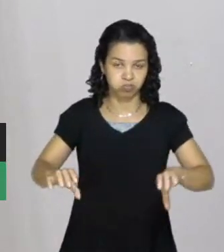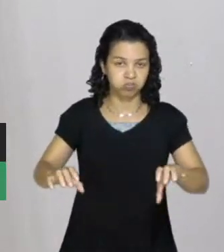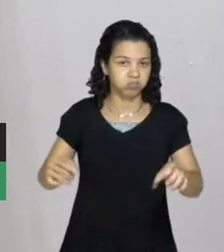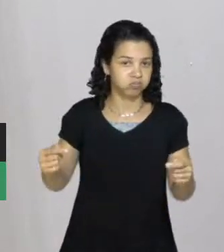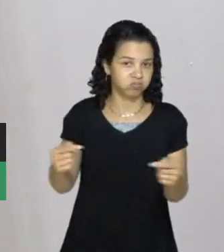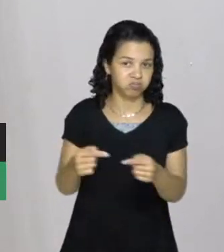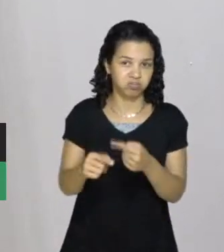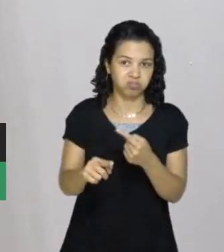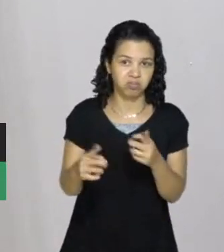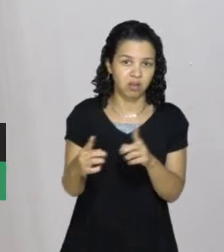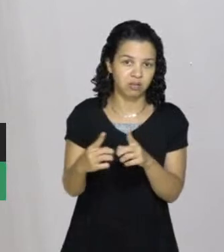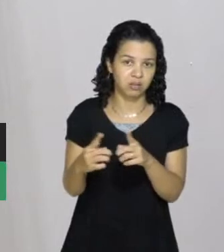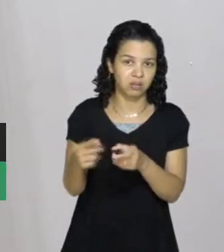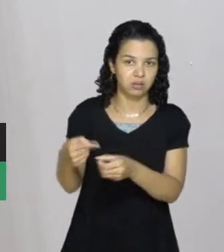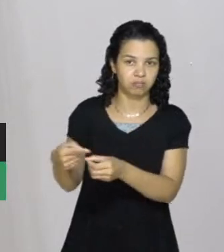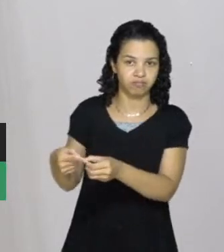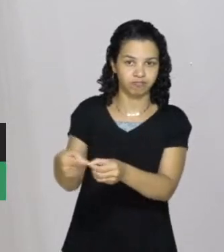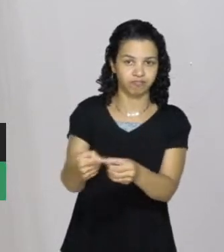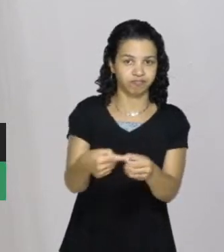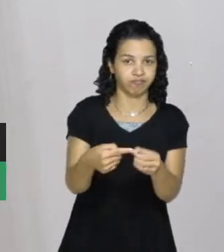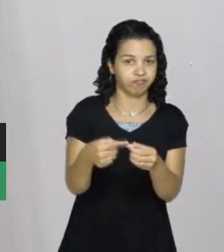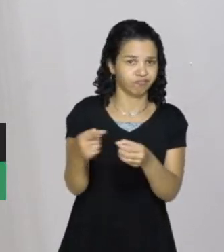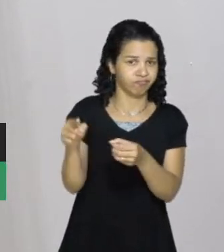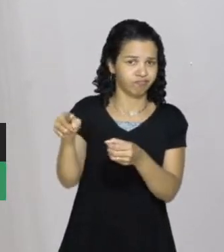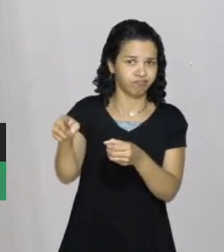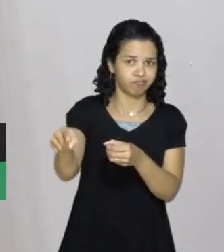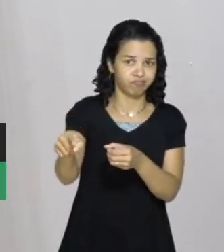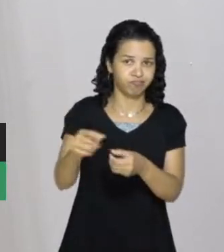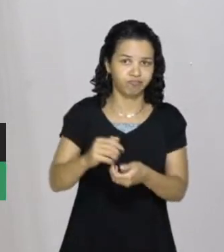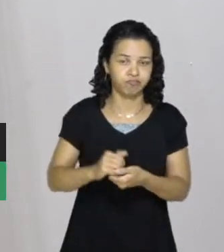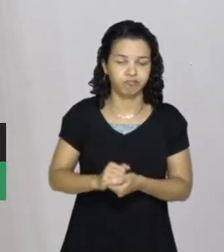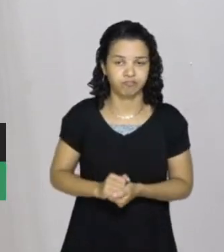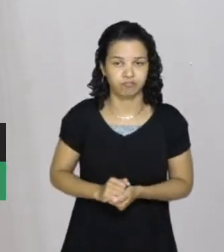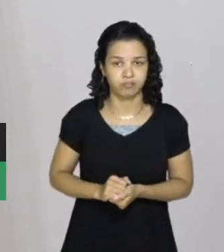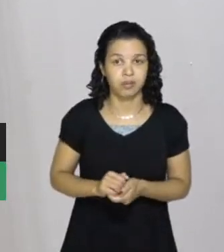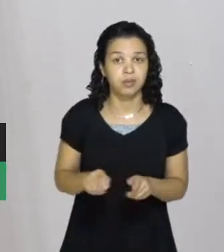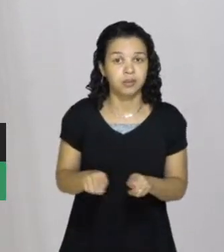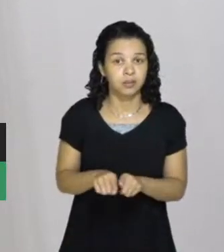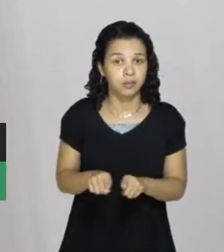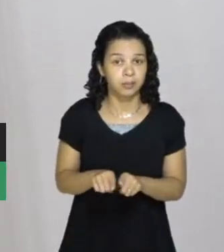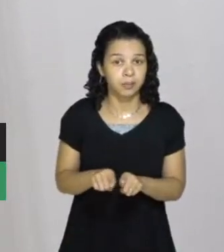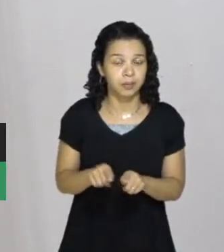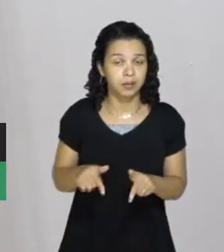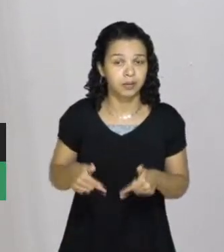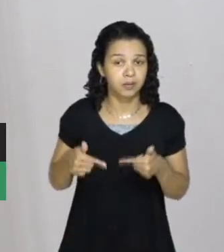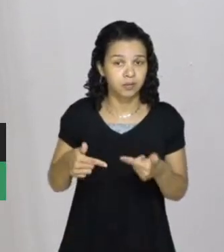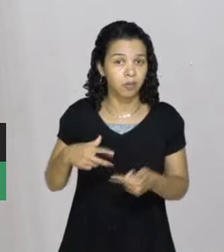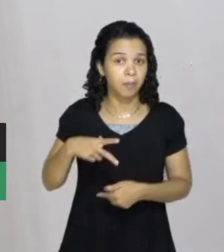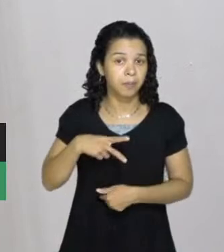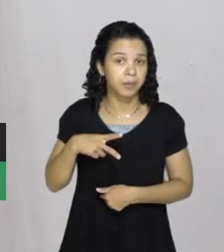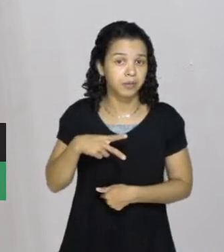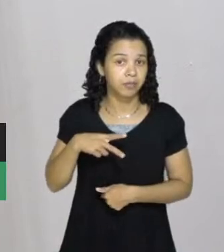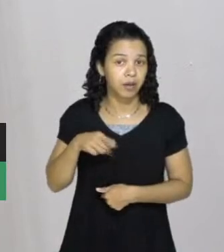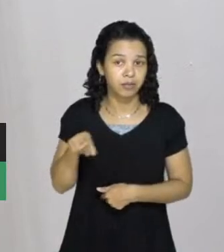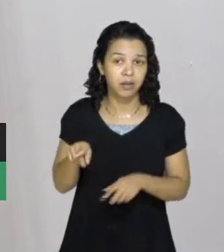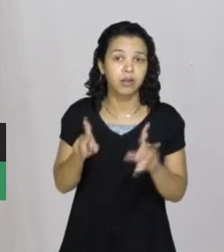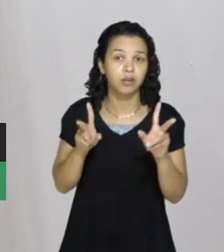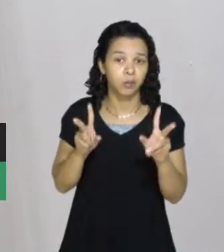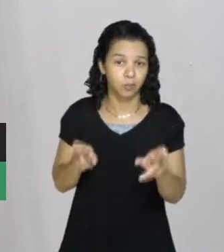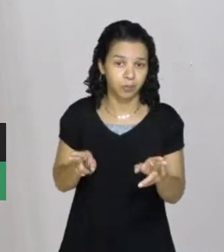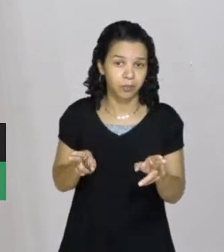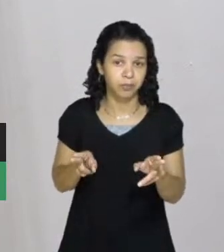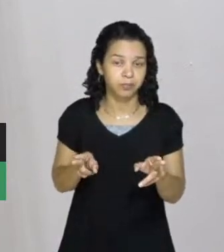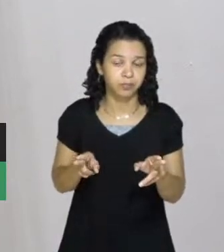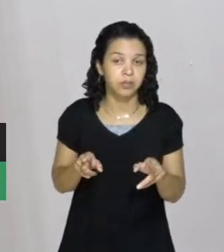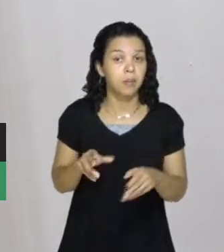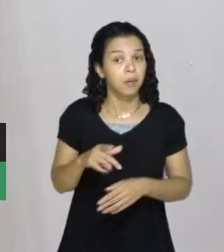atender estas cidades. Fato que também afasta a iniciativa privada. mas existem sistemas